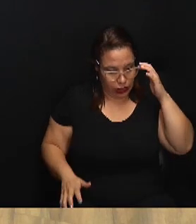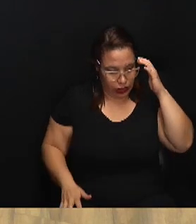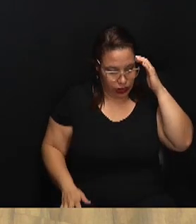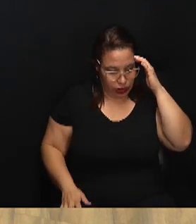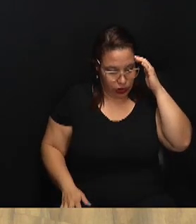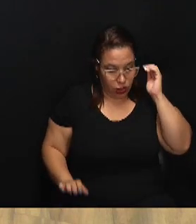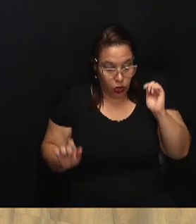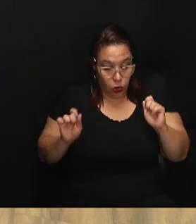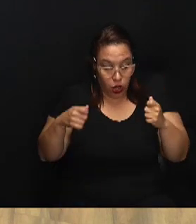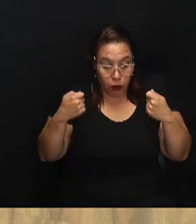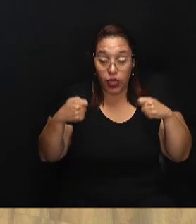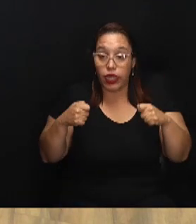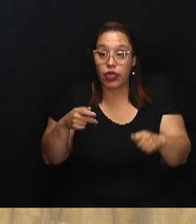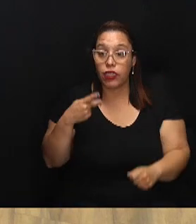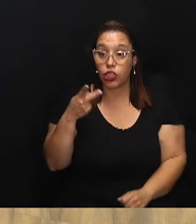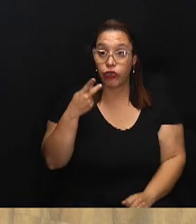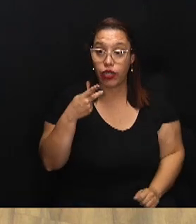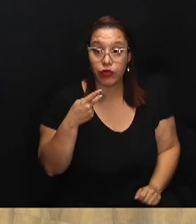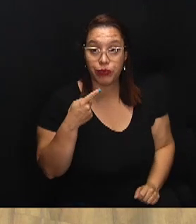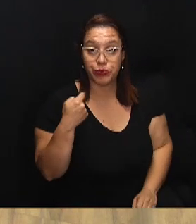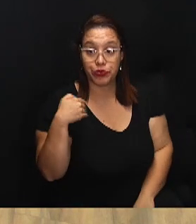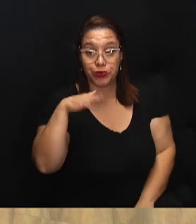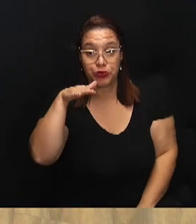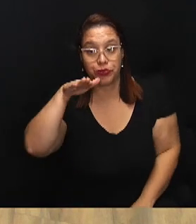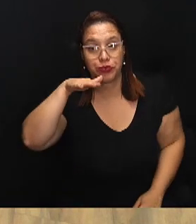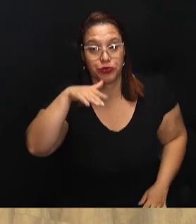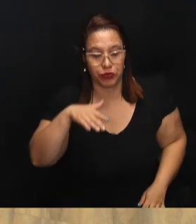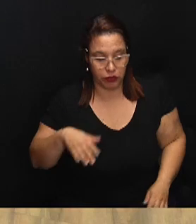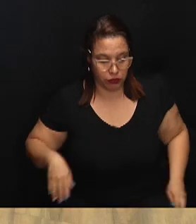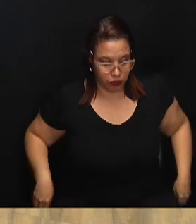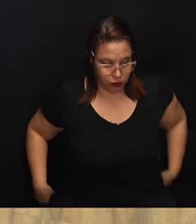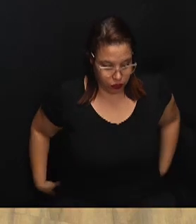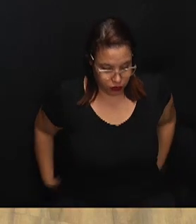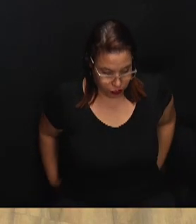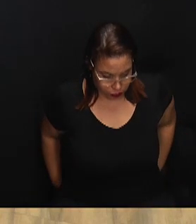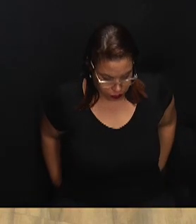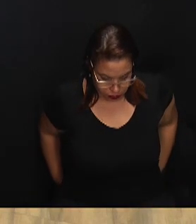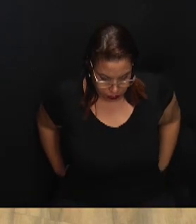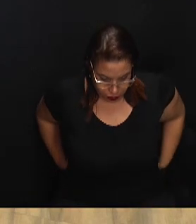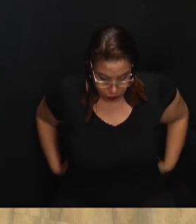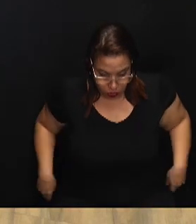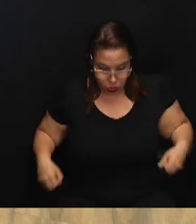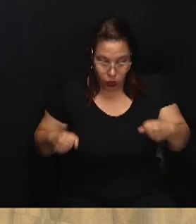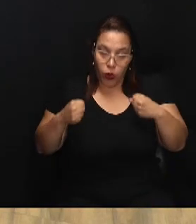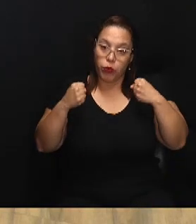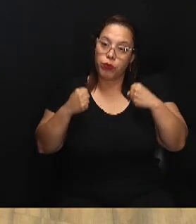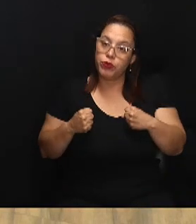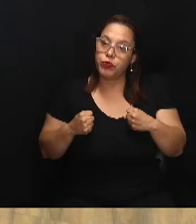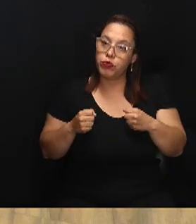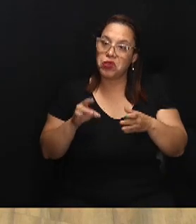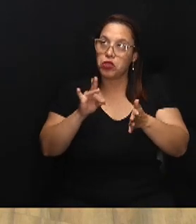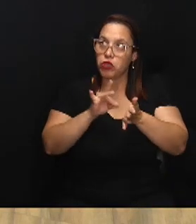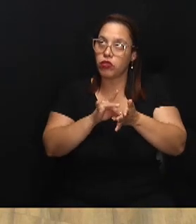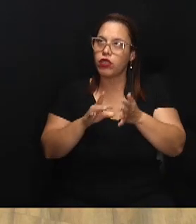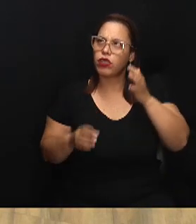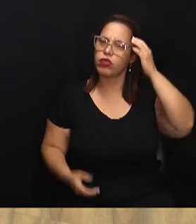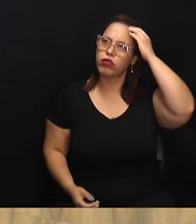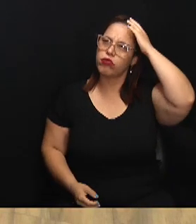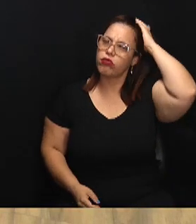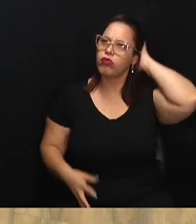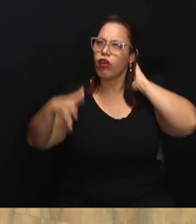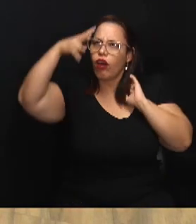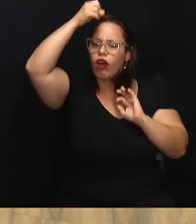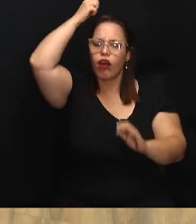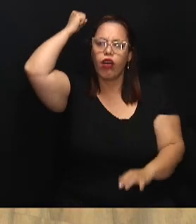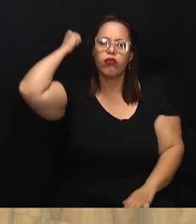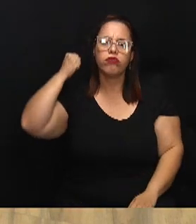preciso a gente falar mais abertamente para que a gente possa de certo aí como a Rúbia trouxe,